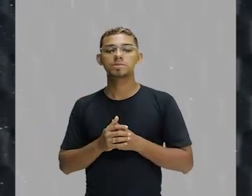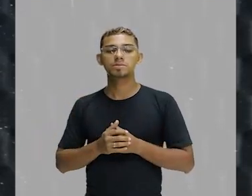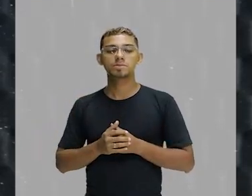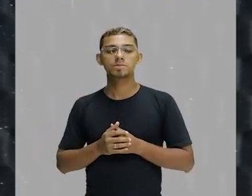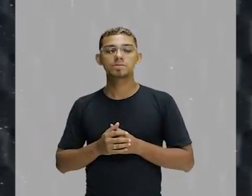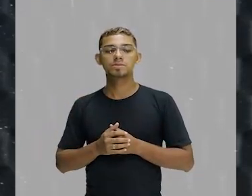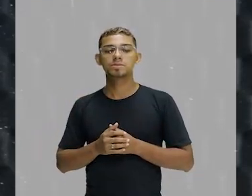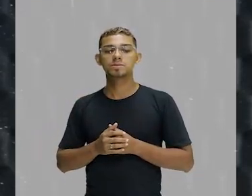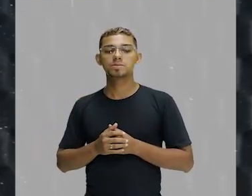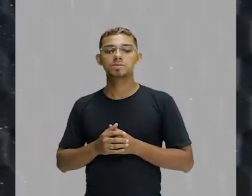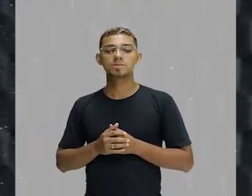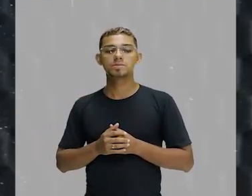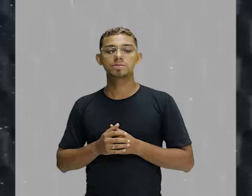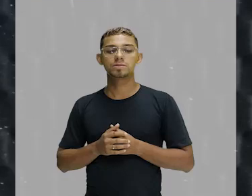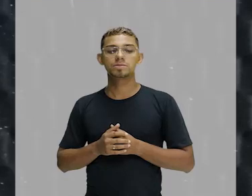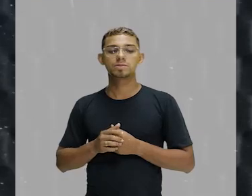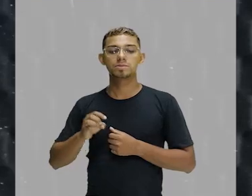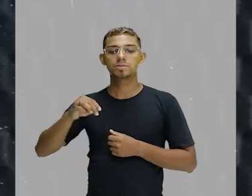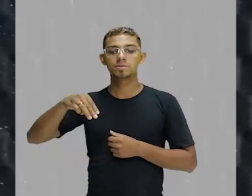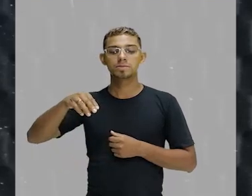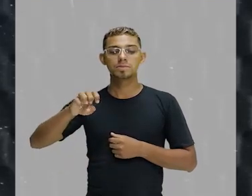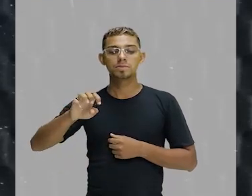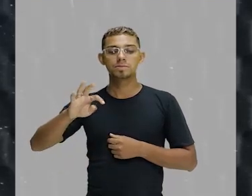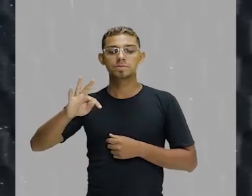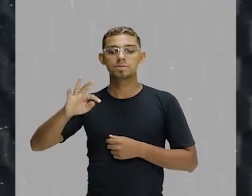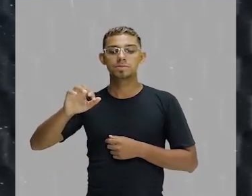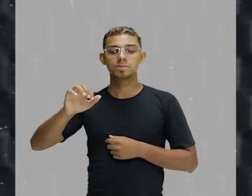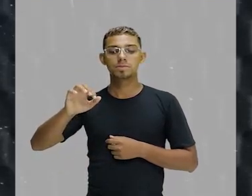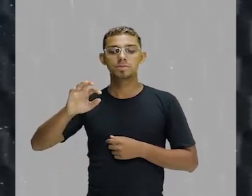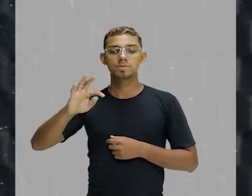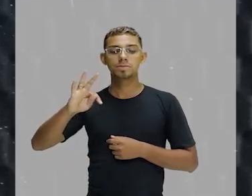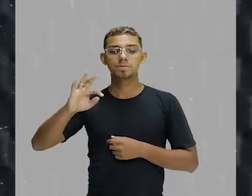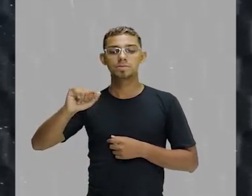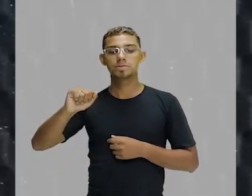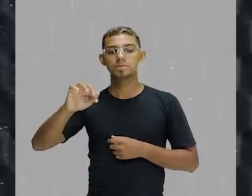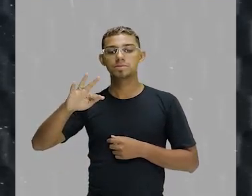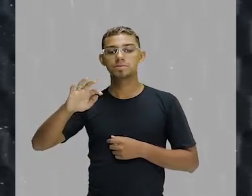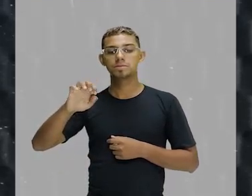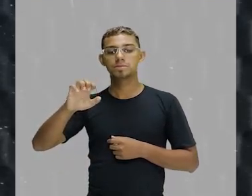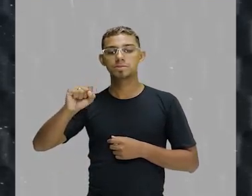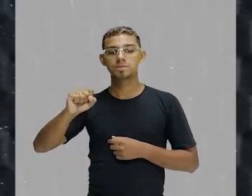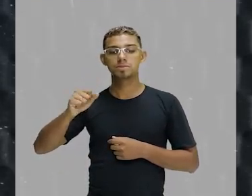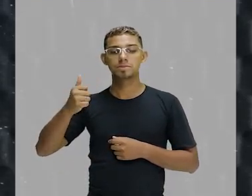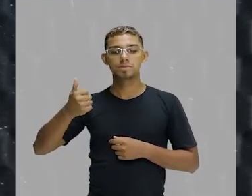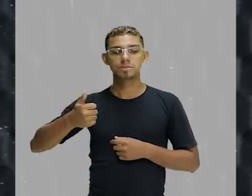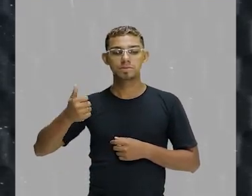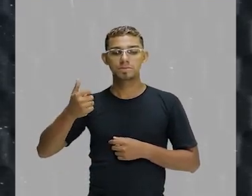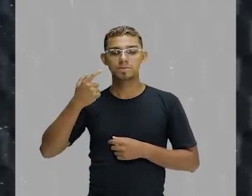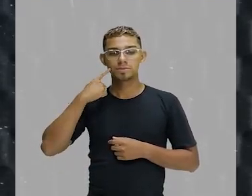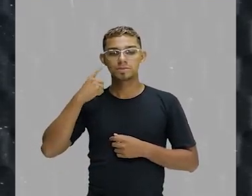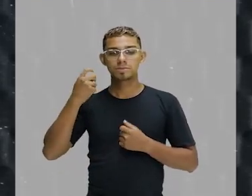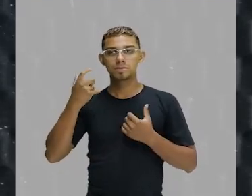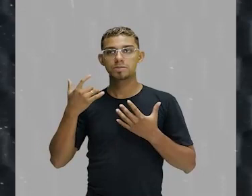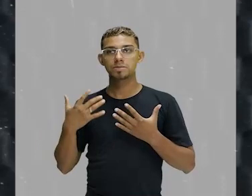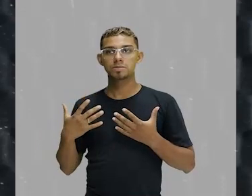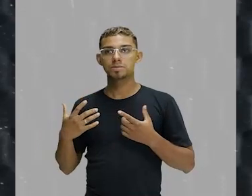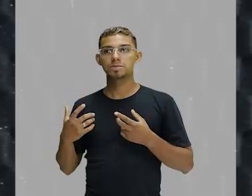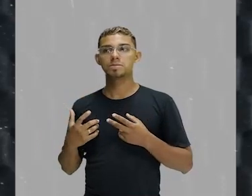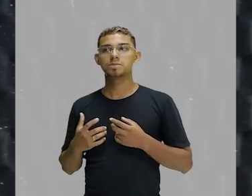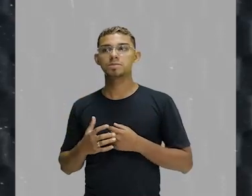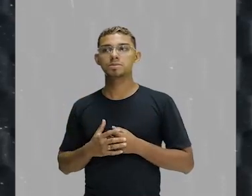nós temos a metáfase. Então, metáfase 1. O que é a metáfase 1? Os cromossomos